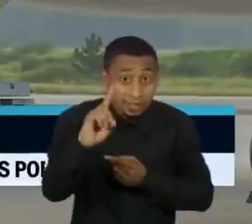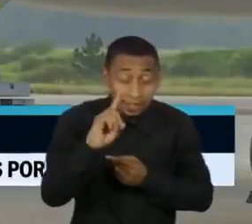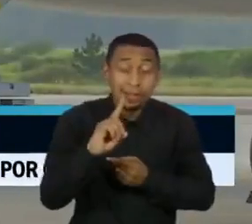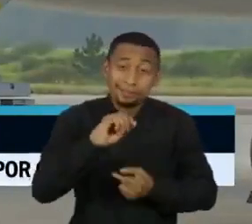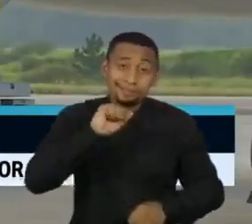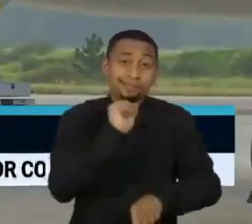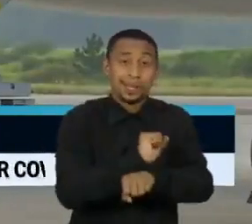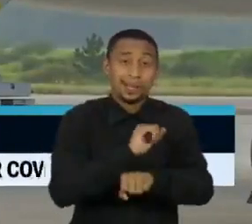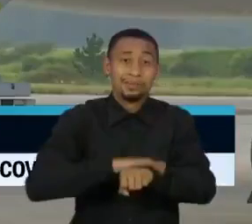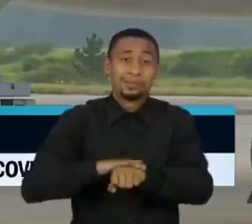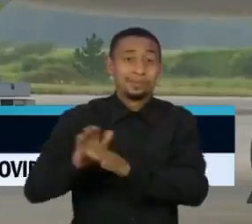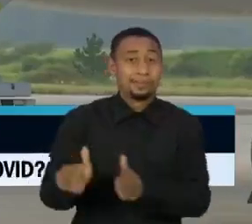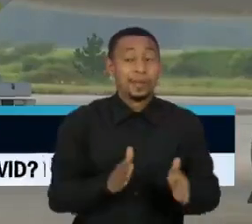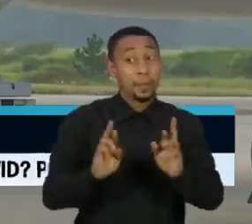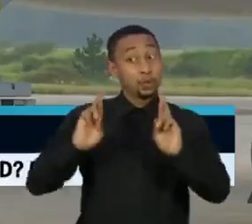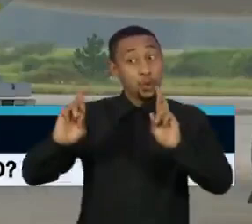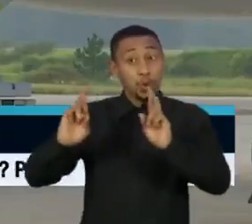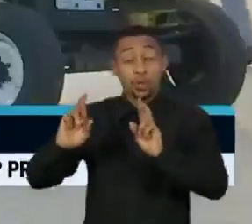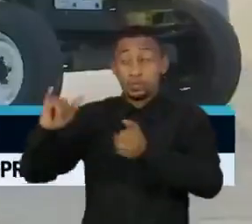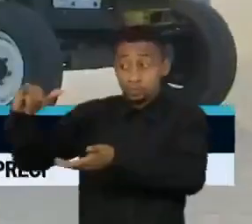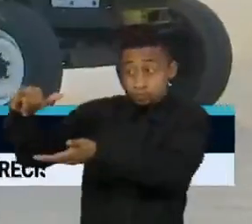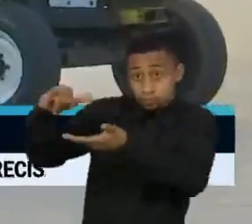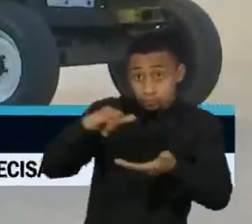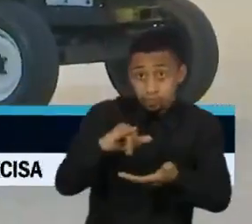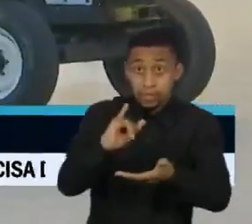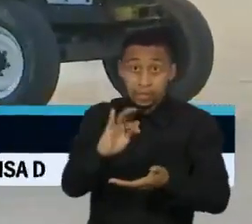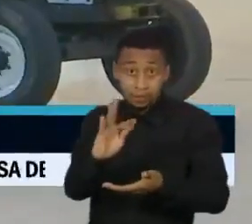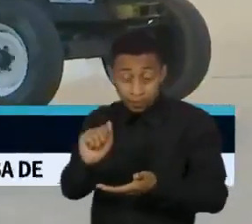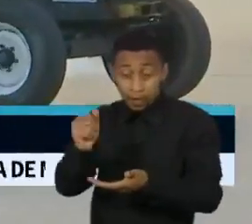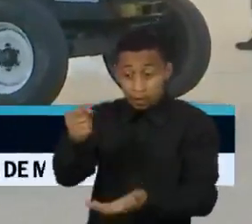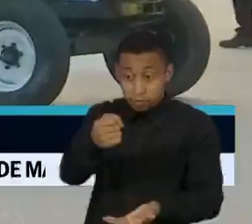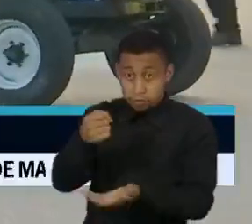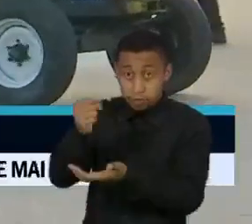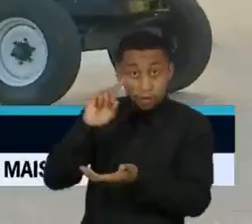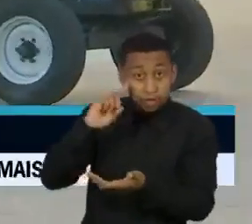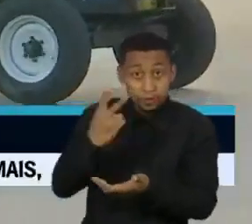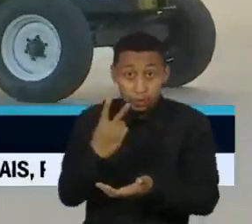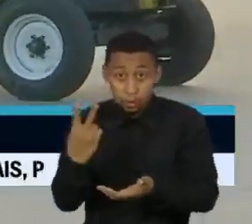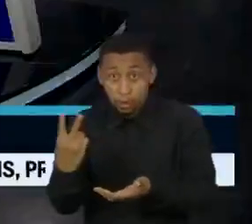fundação conta com a chegada de novos lotes de IFA nos dias 22 e 29.